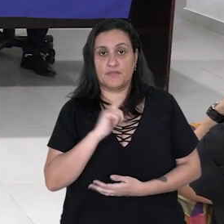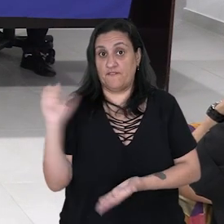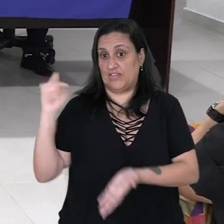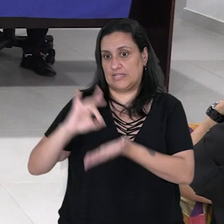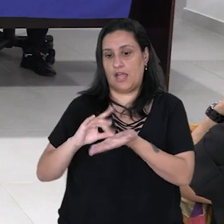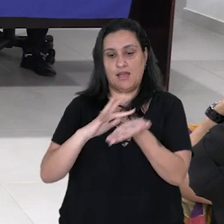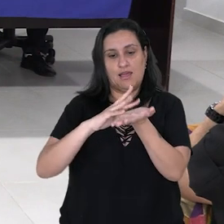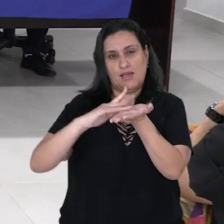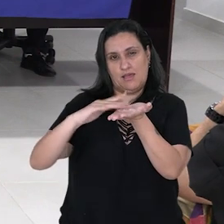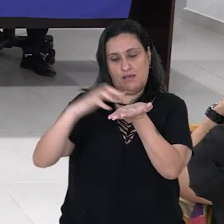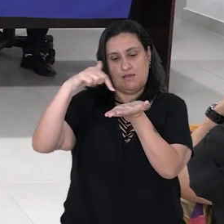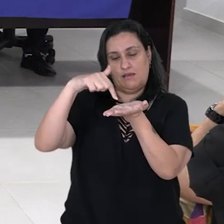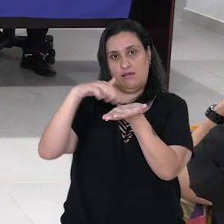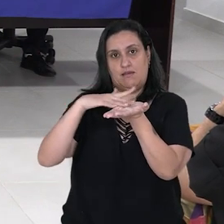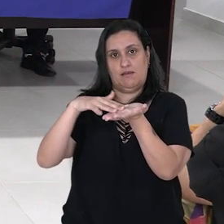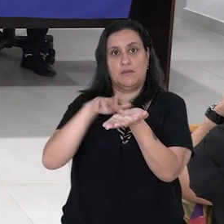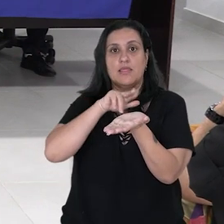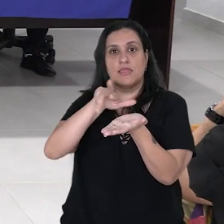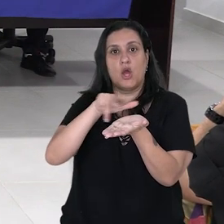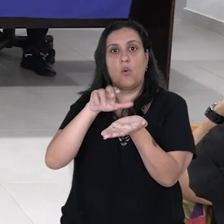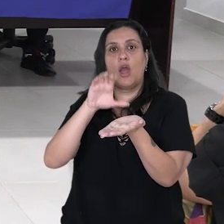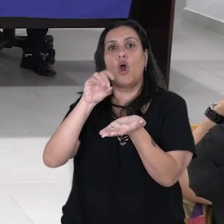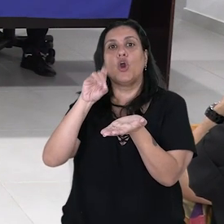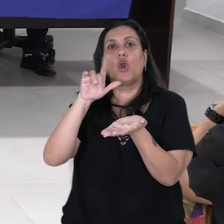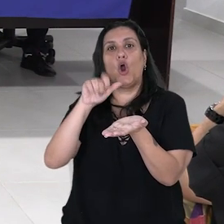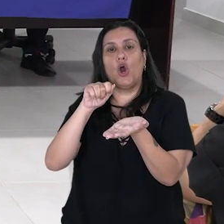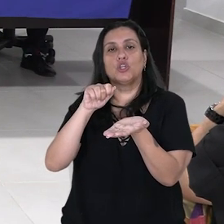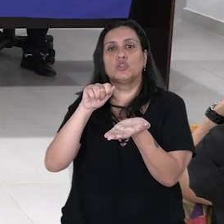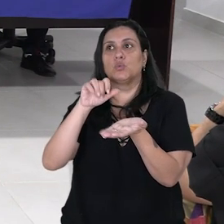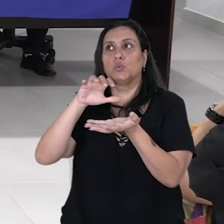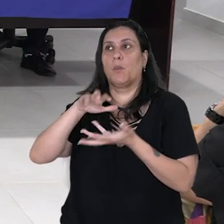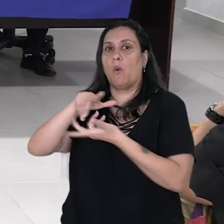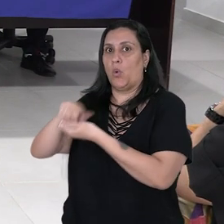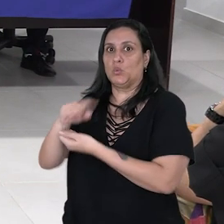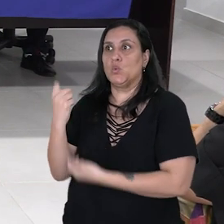o Braille, ele não é um código 100% universalizado. Eu acho que